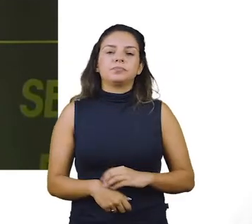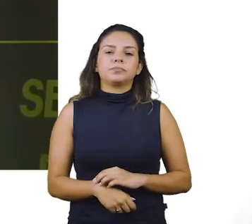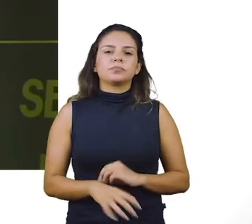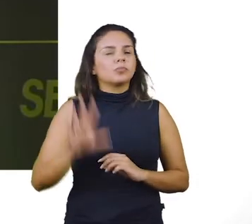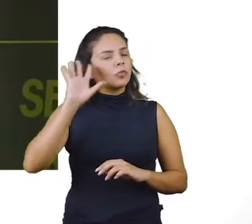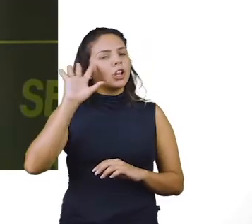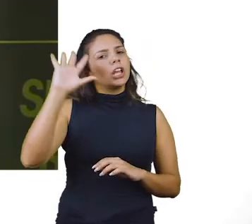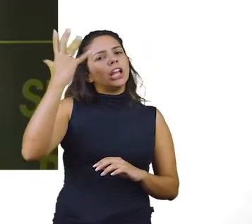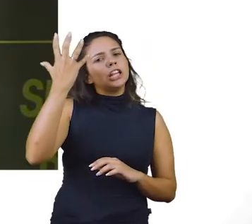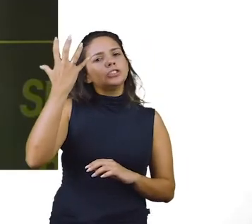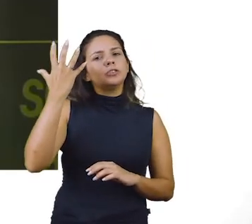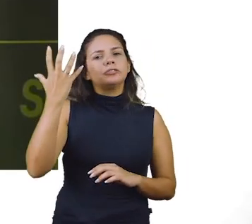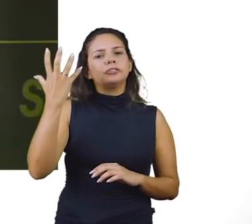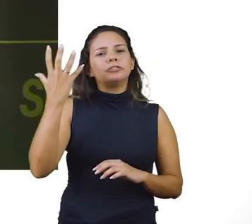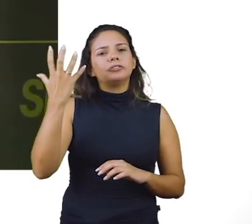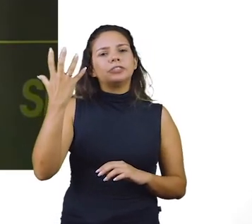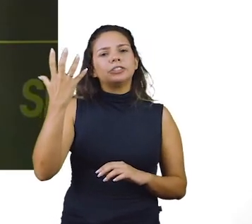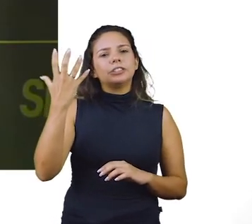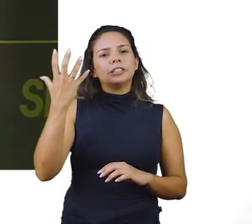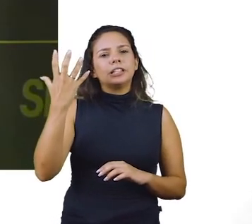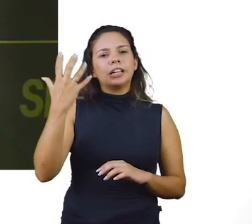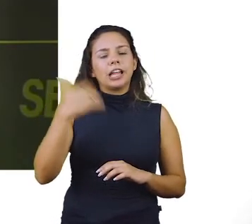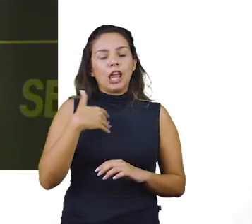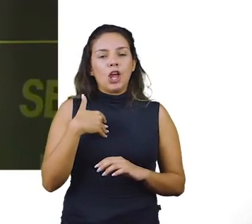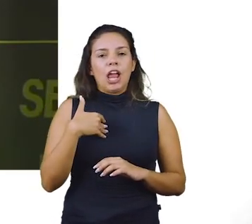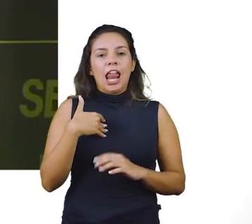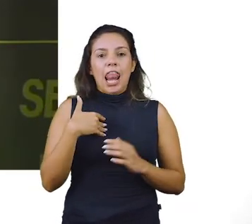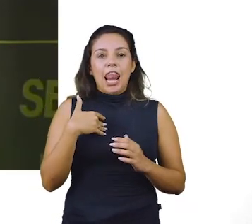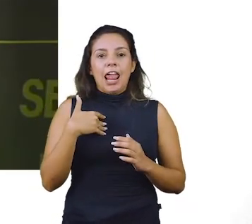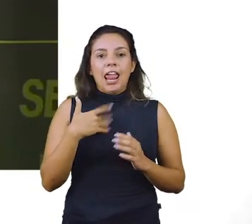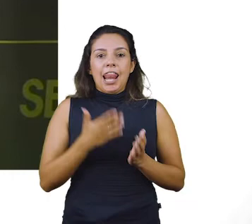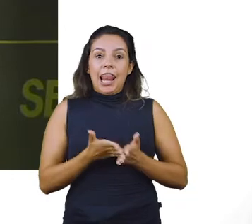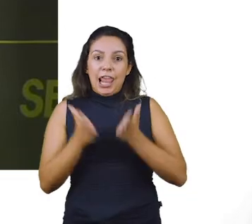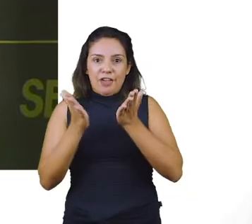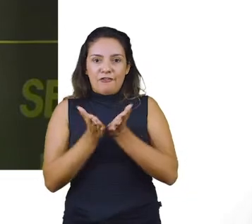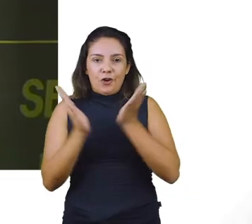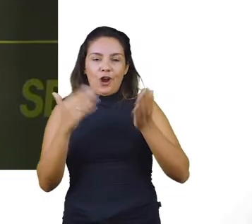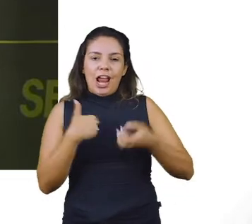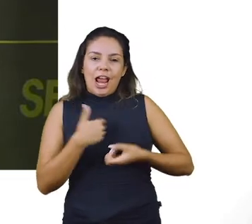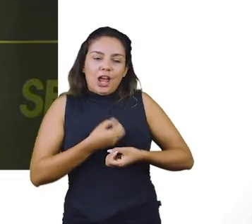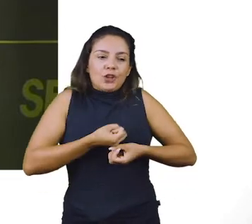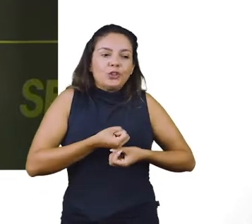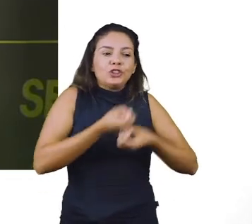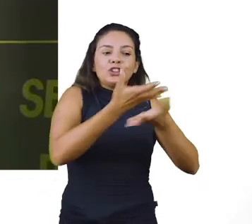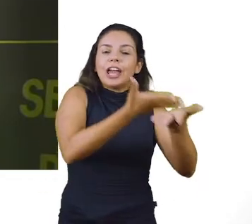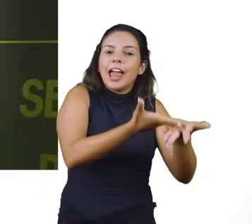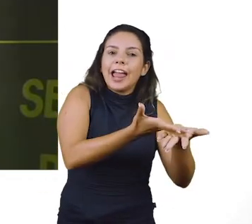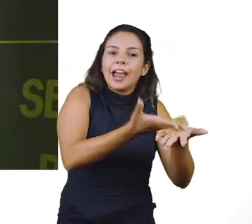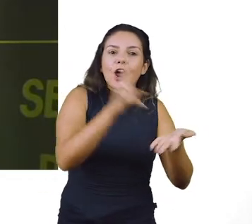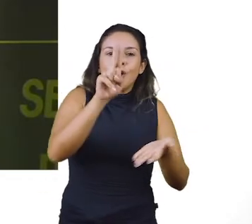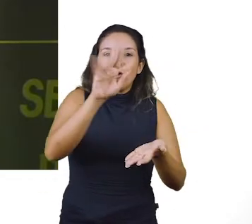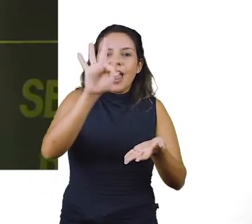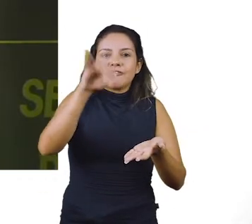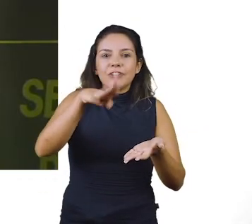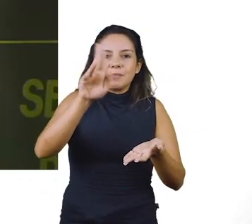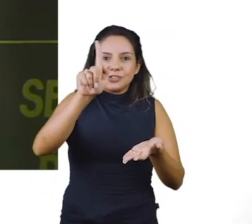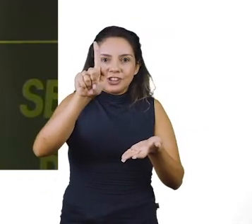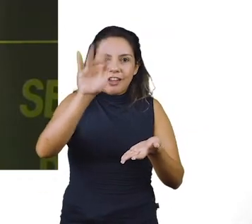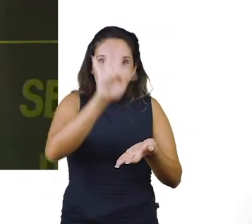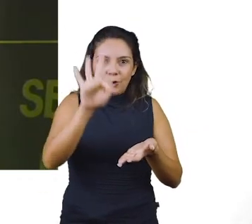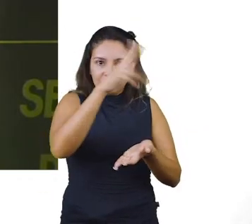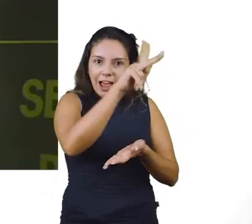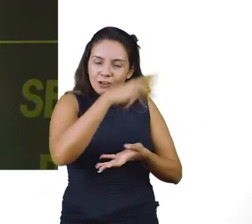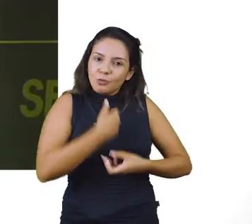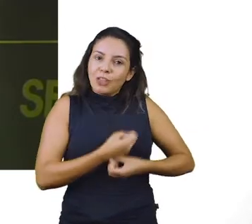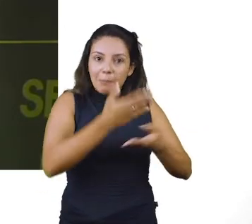resolvi doar o meu acervo para o acervo literário da UFMG, procurando entre as